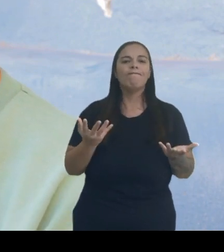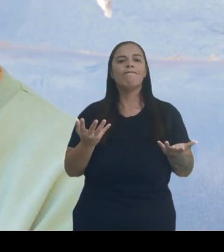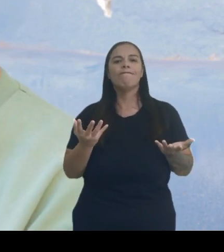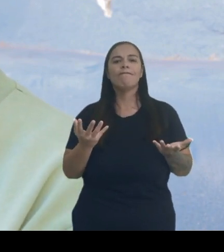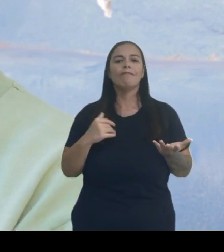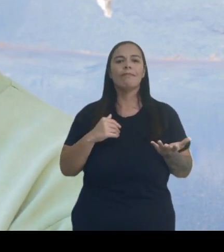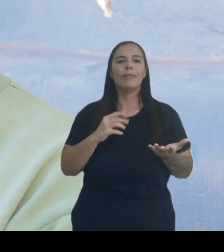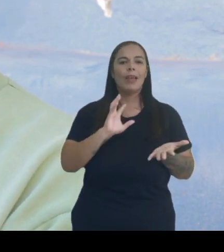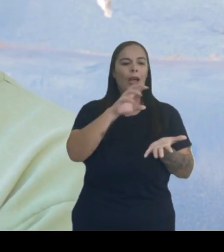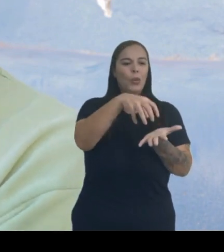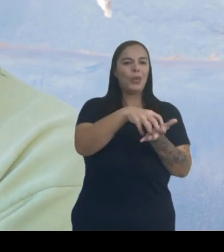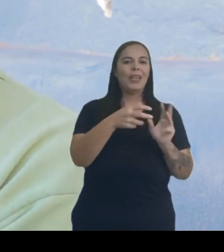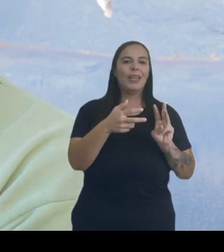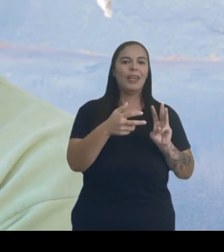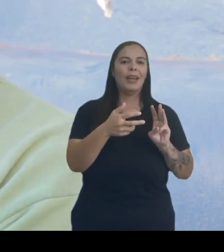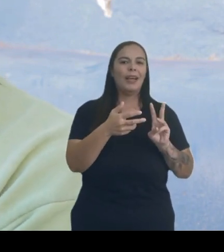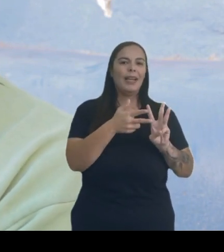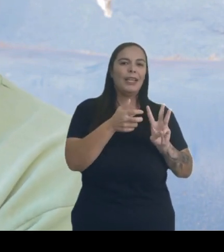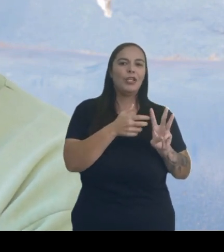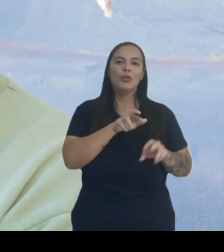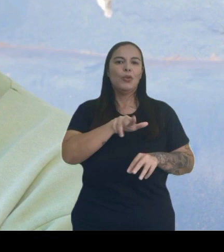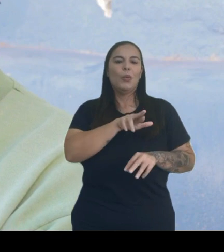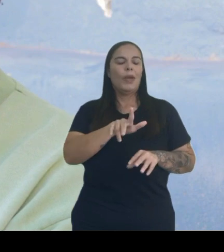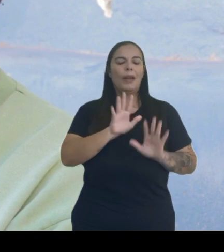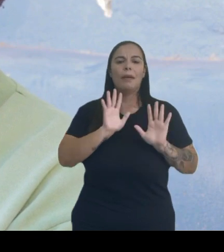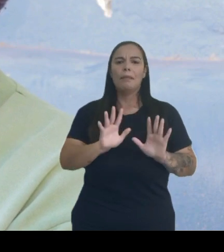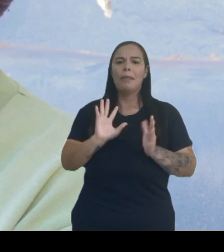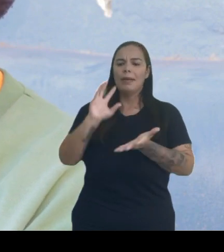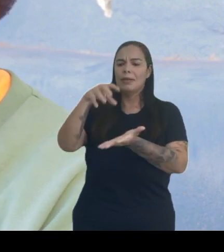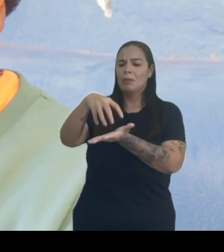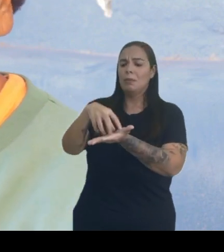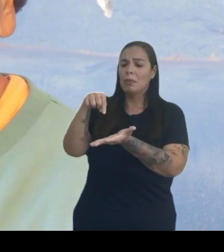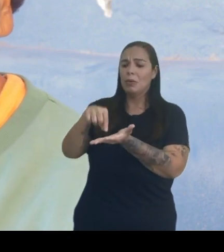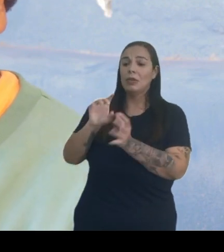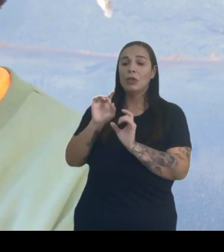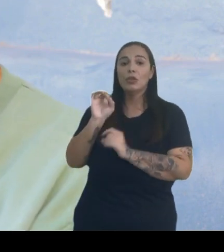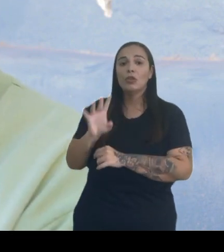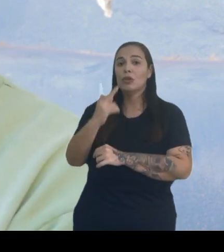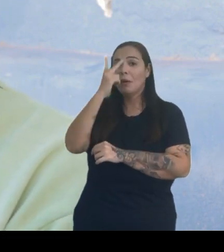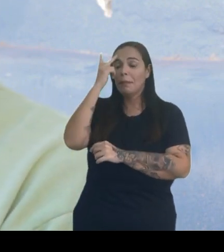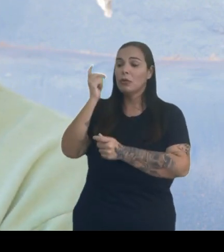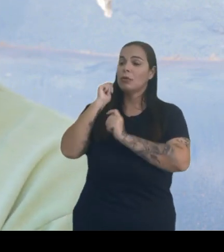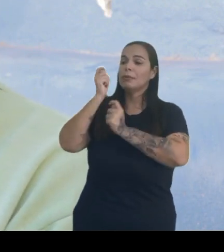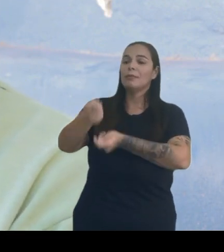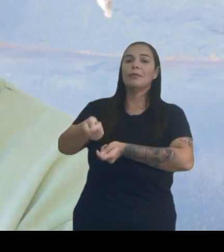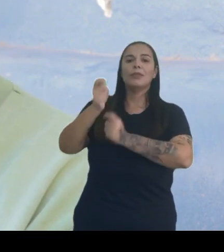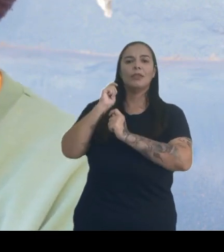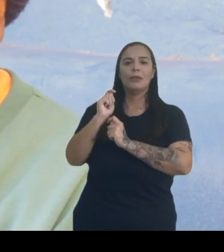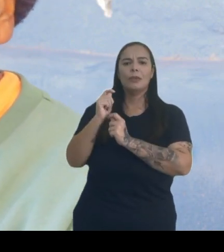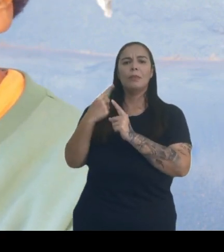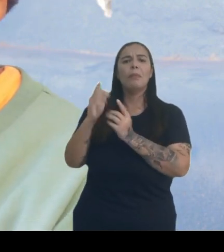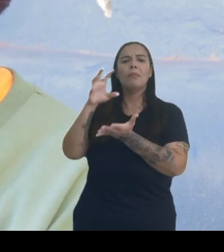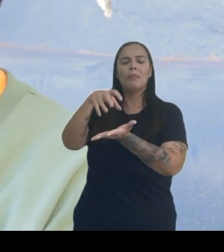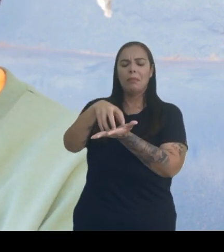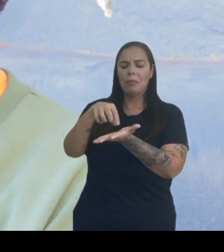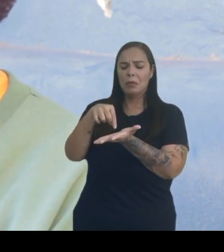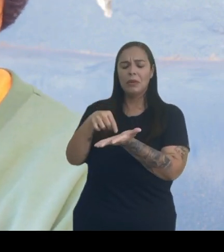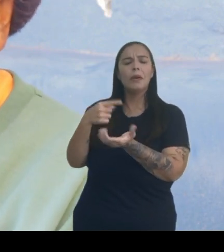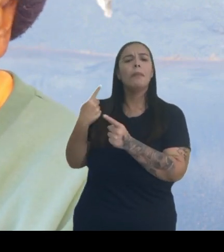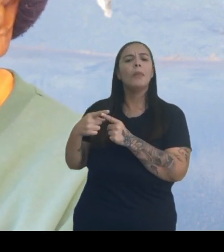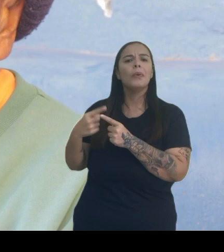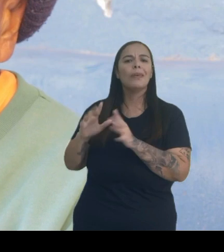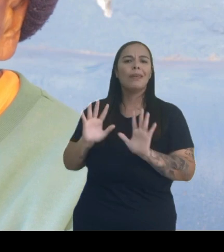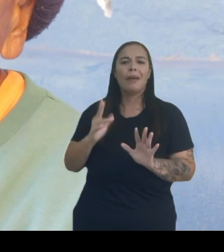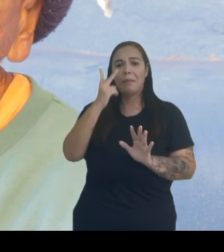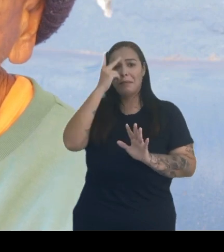como se diz, não uma aldeia de índio, numa forma, era uma aldeia só de pescadores. Mas aldeia, porque